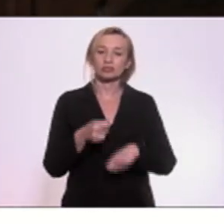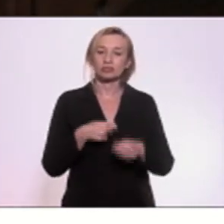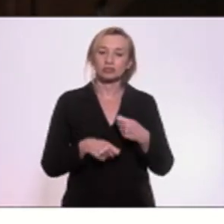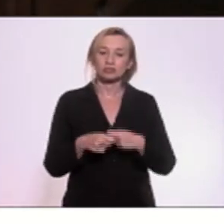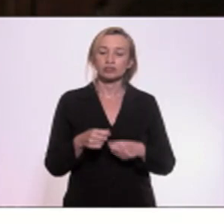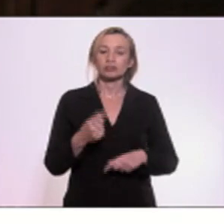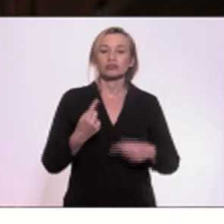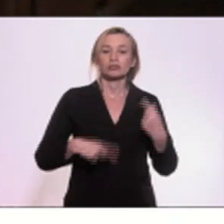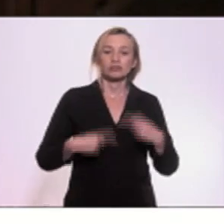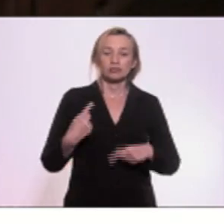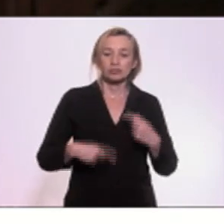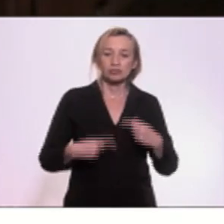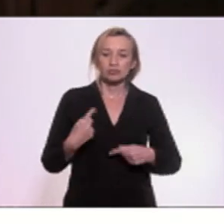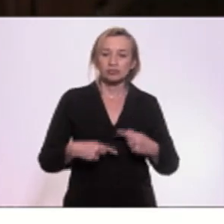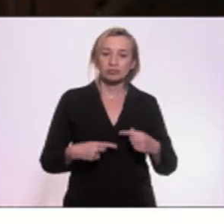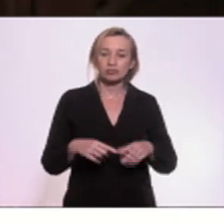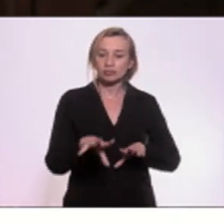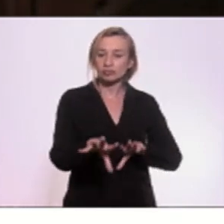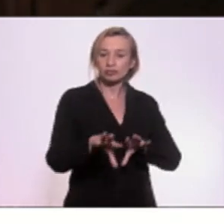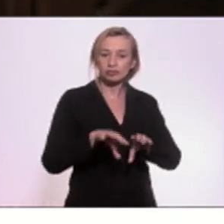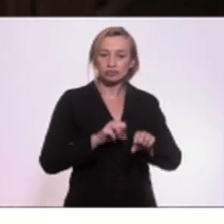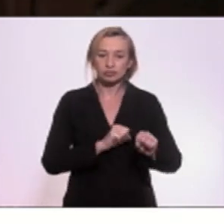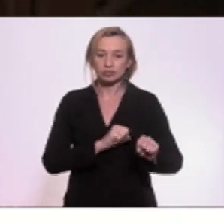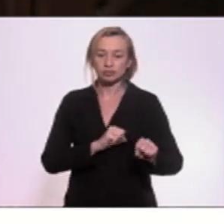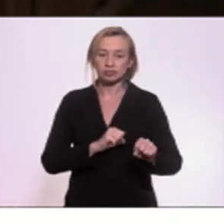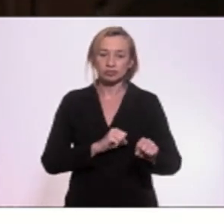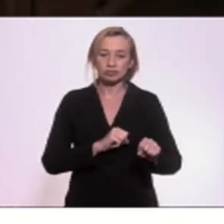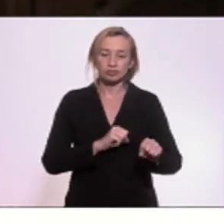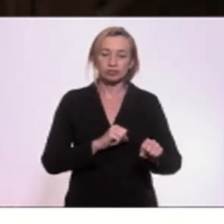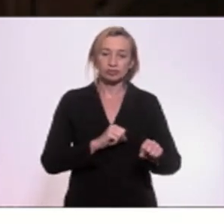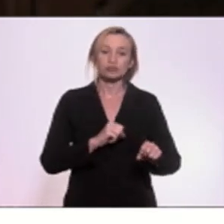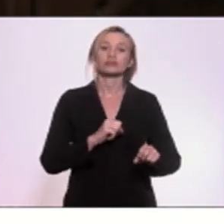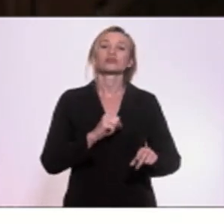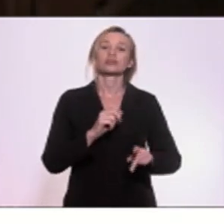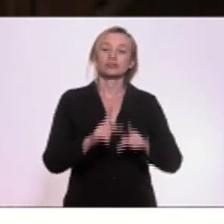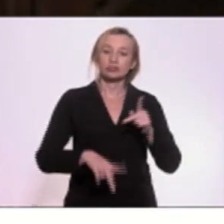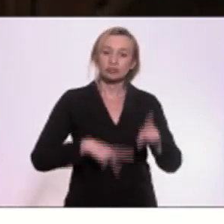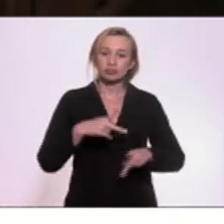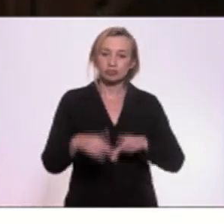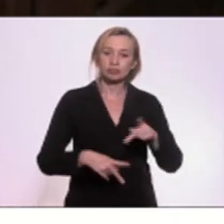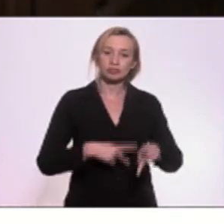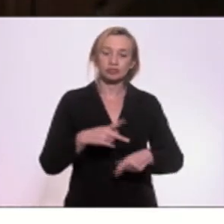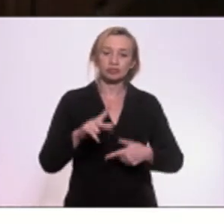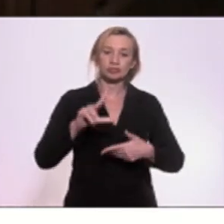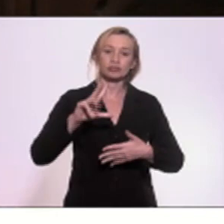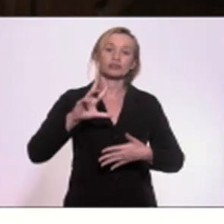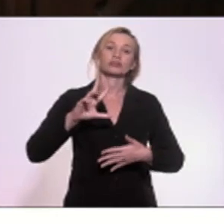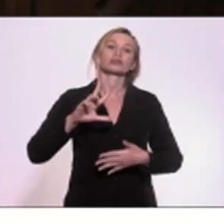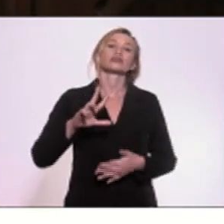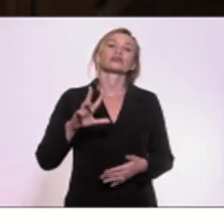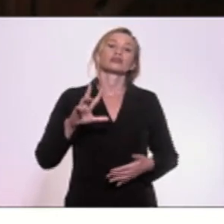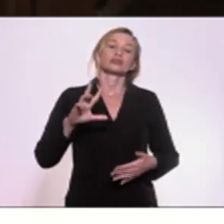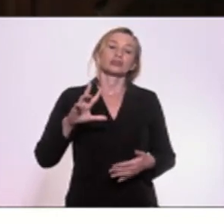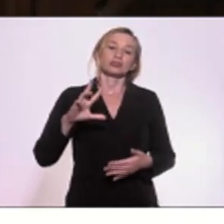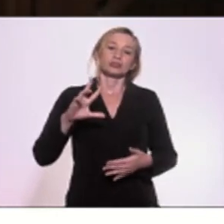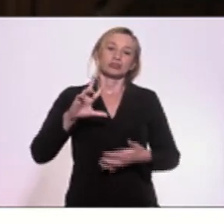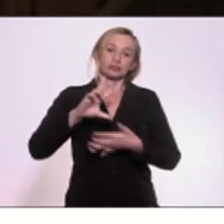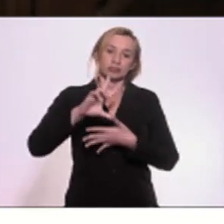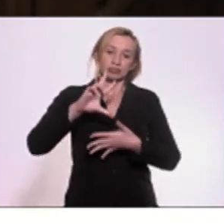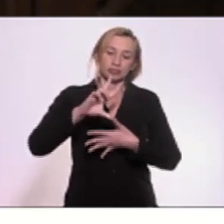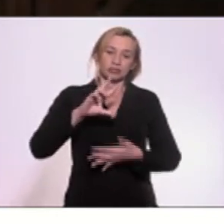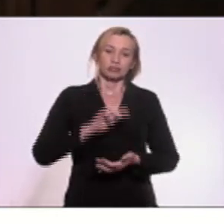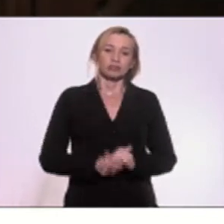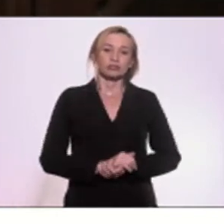a contribuir para a formação de uma comunidade latino-americana. Ora, o governo Bolsonaro faz o contrário